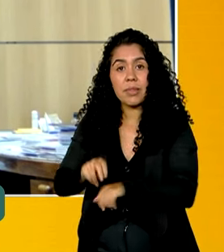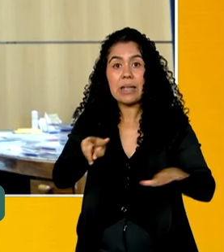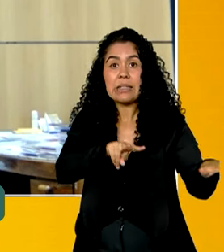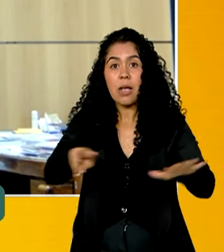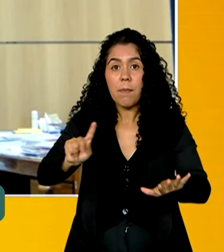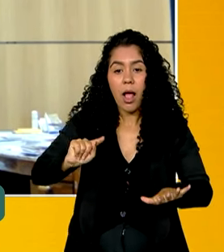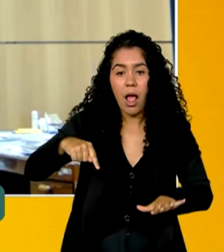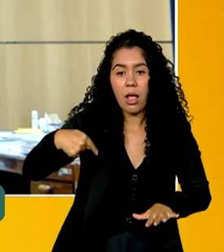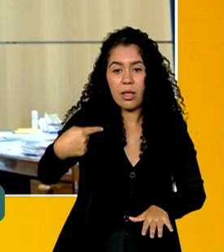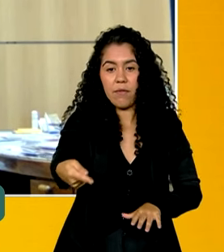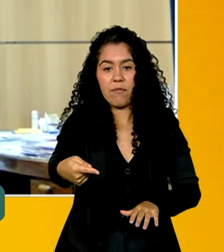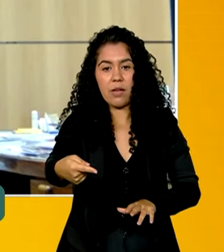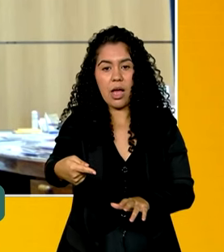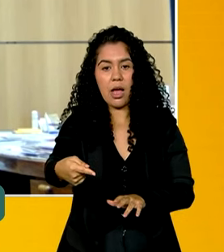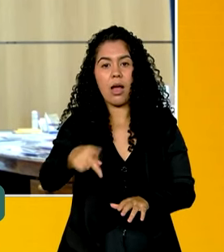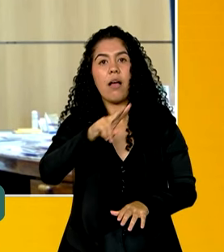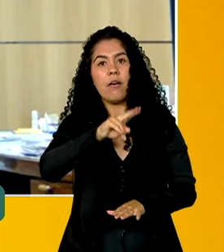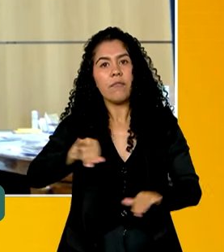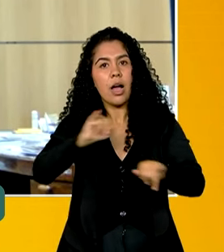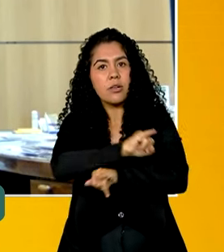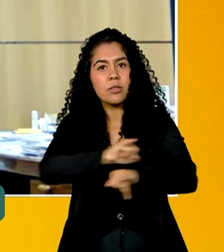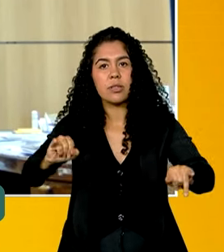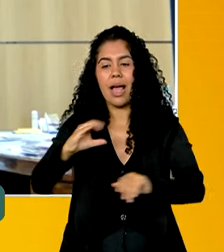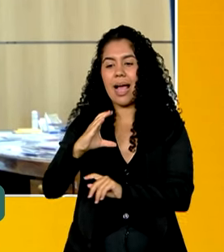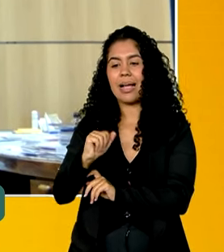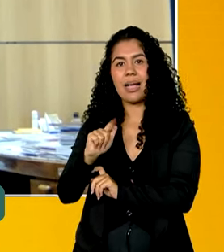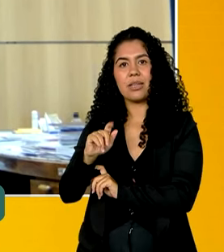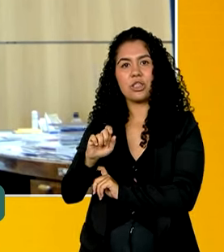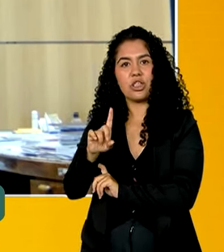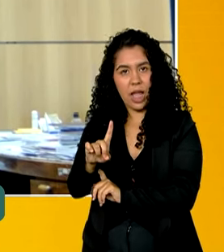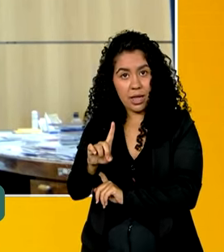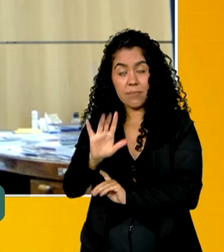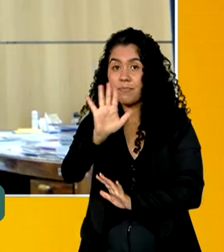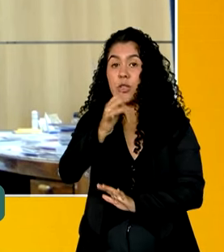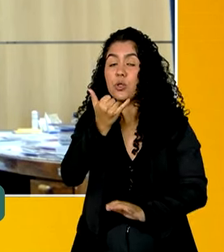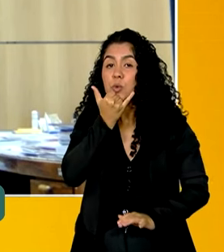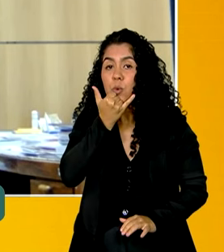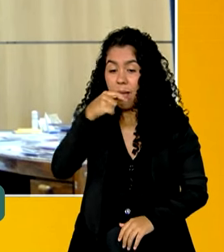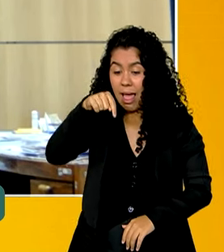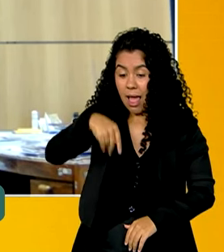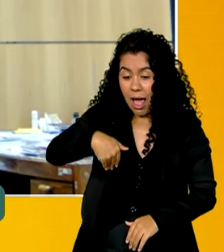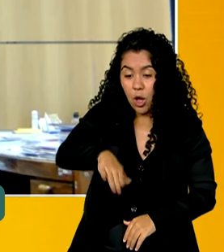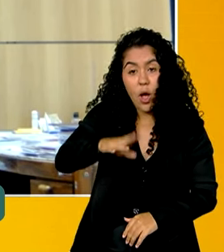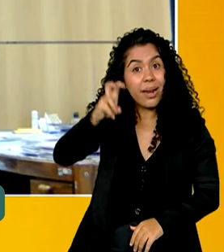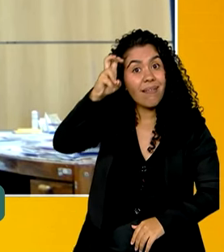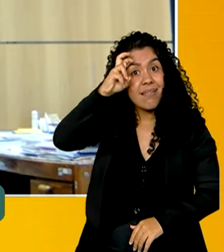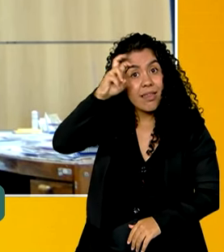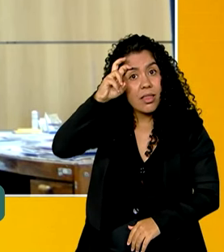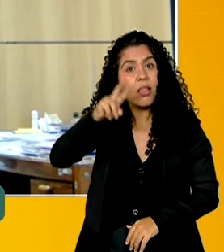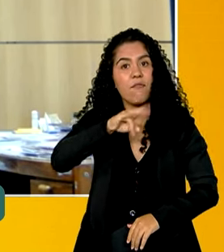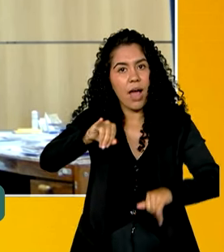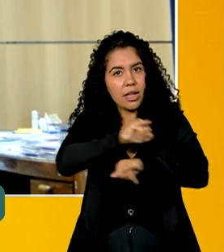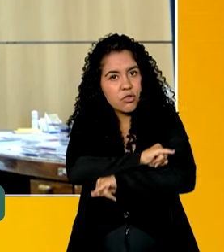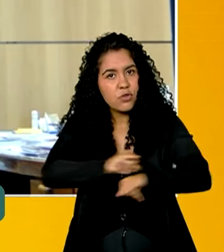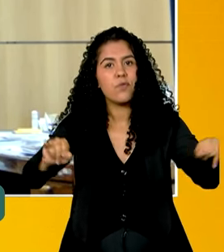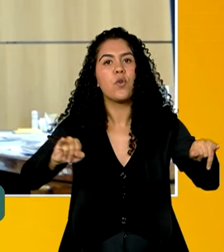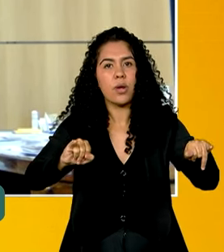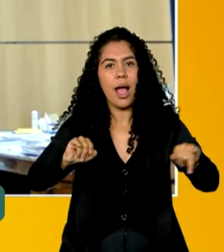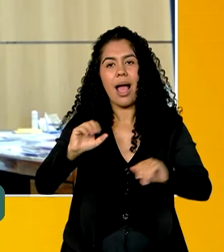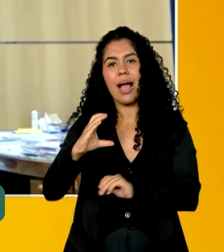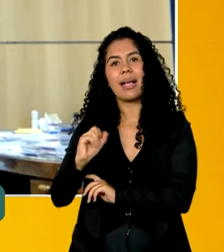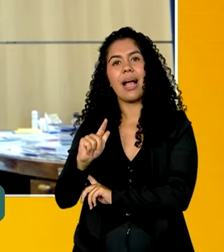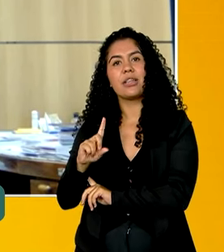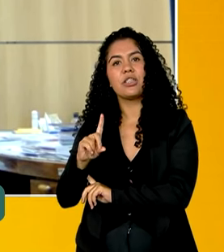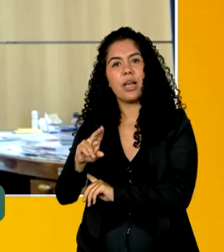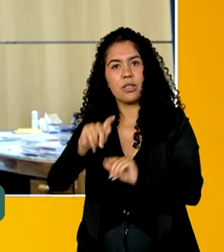vem, vou anunciar o CAGED. Essa semana, quinta-feira. Aliás, essa semana, na quinta-feira, vou anunciar o CAGED de maio. Eu